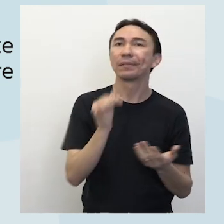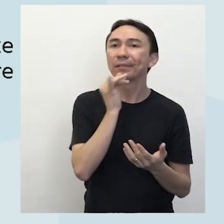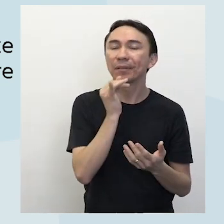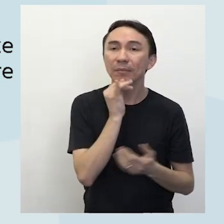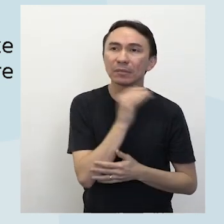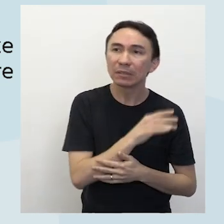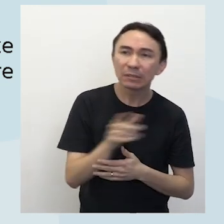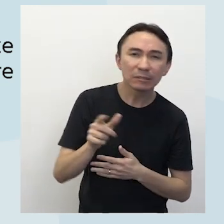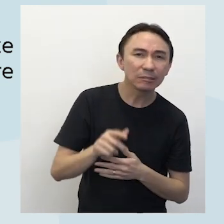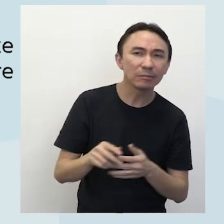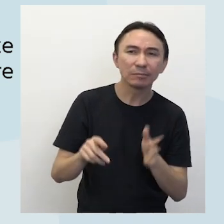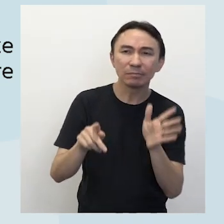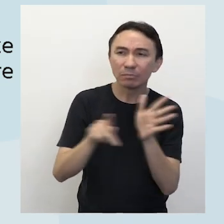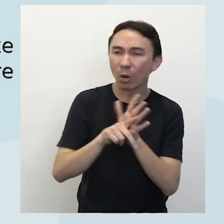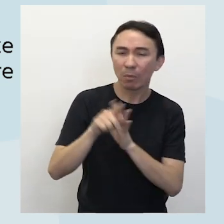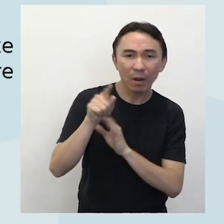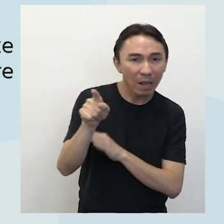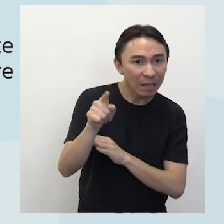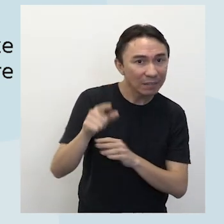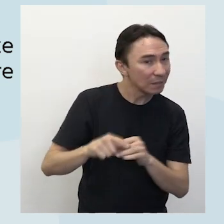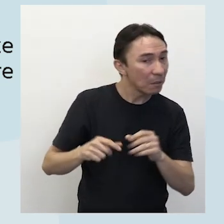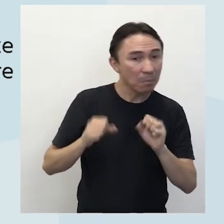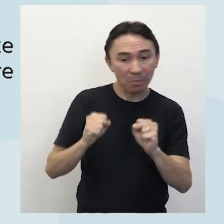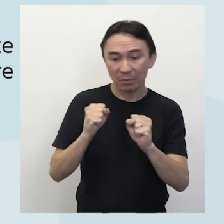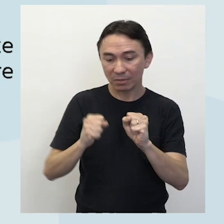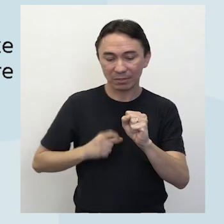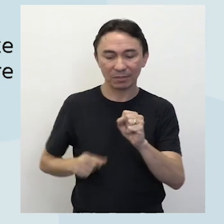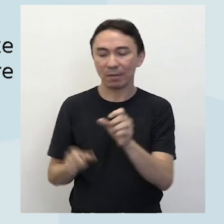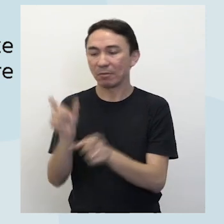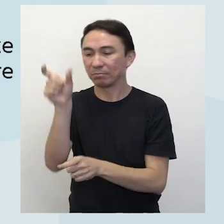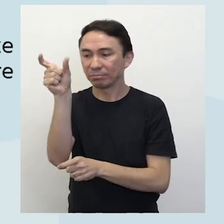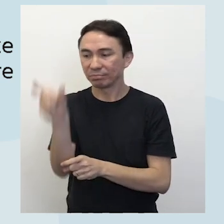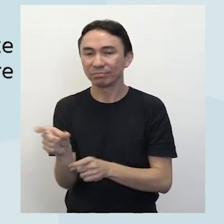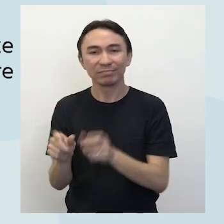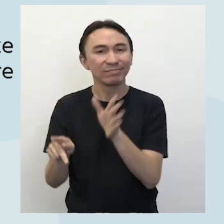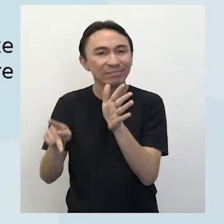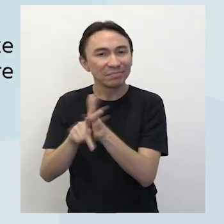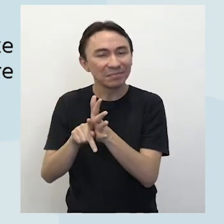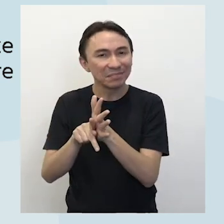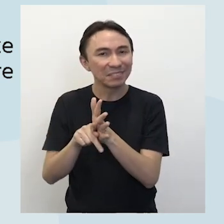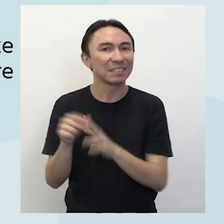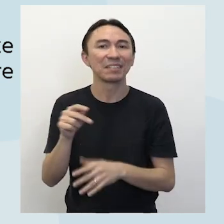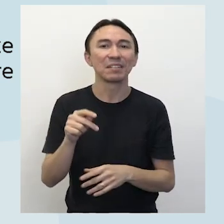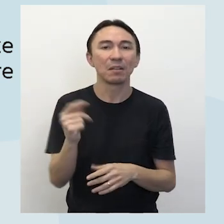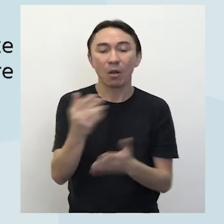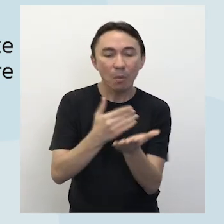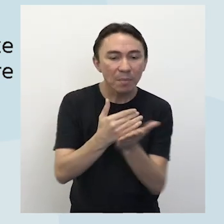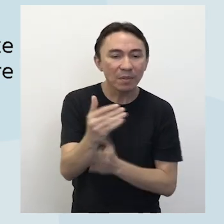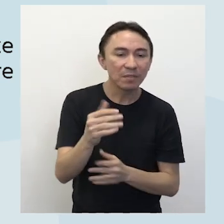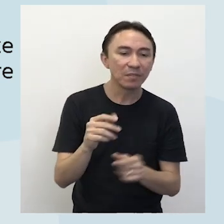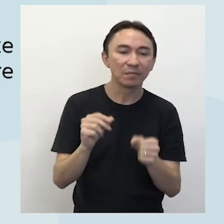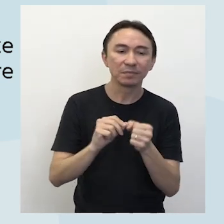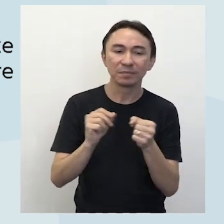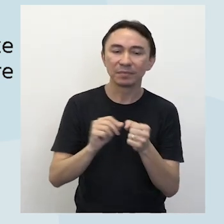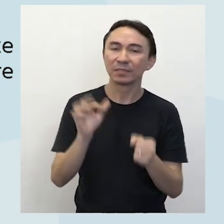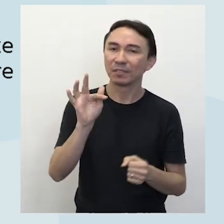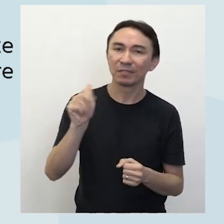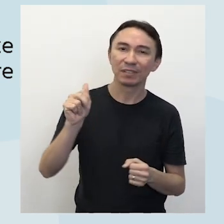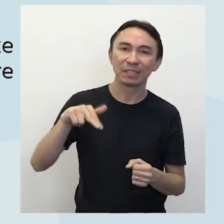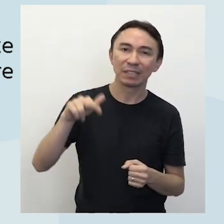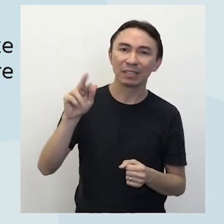que você tem e cria um personagem original só seu. Mas aí você começa fazendo as fanarts. Olha, se você seguir lá o